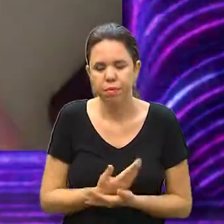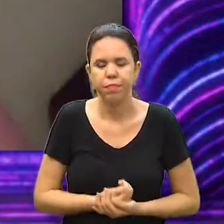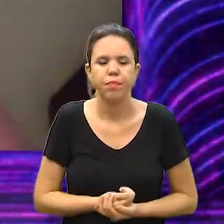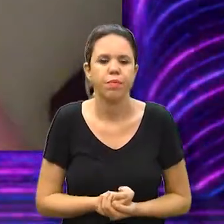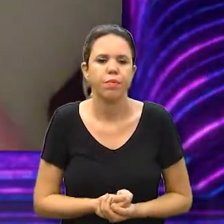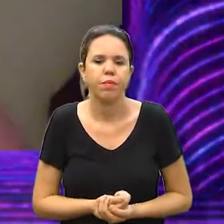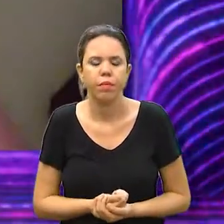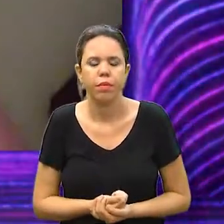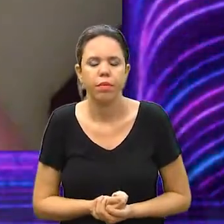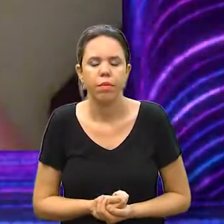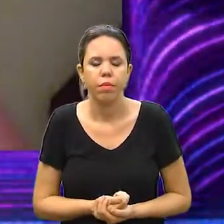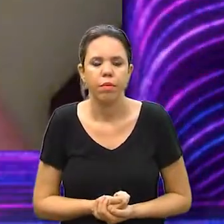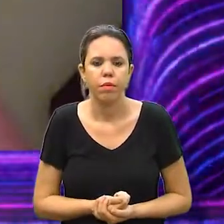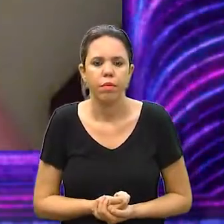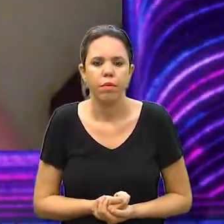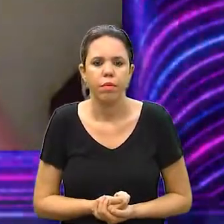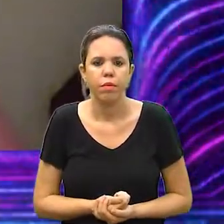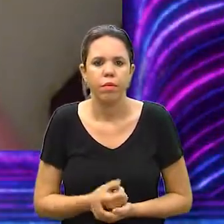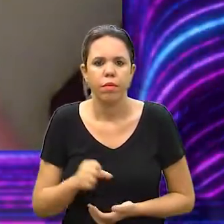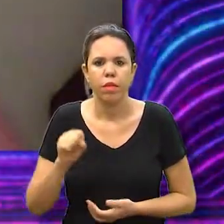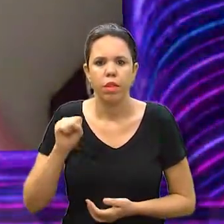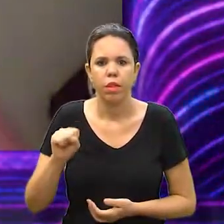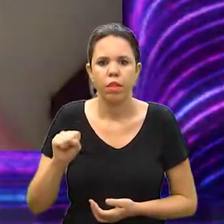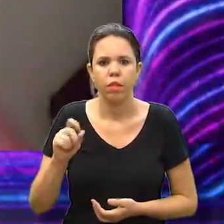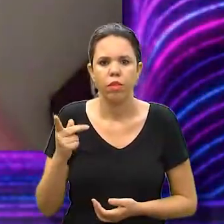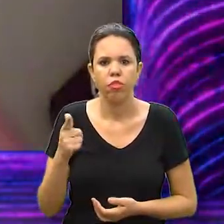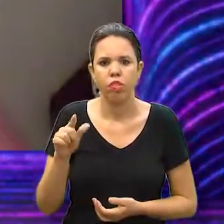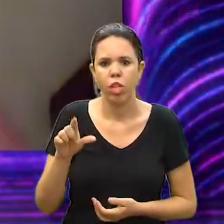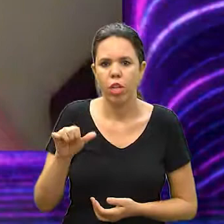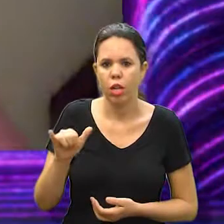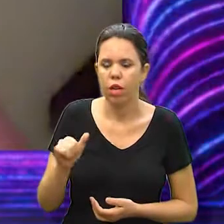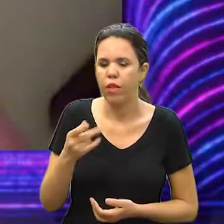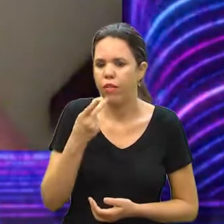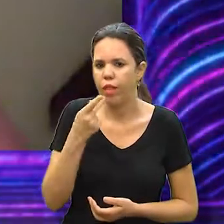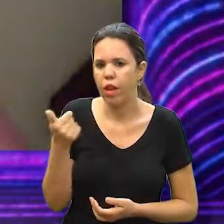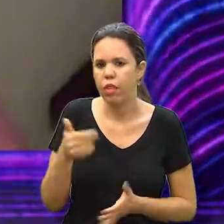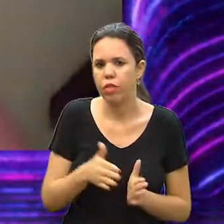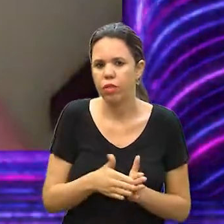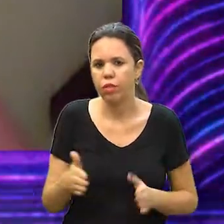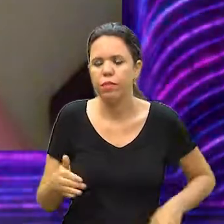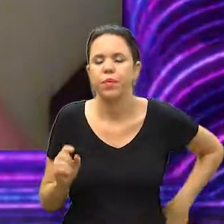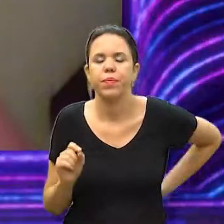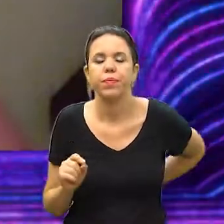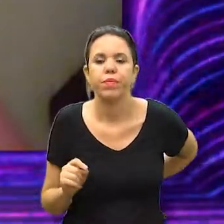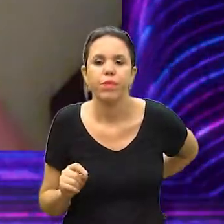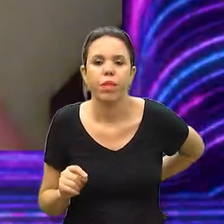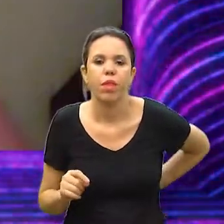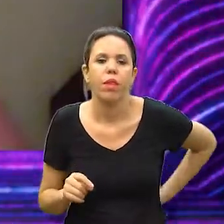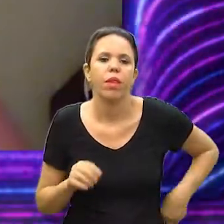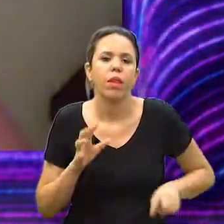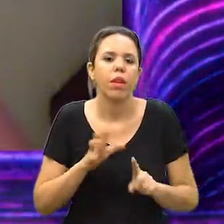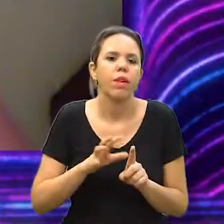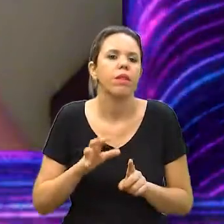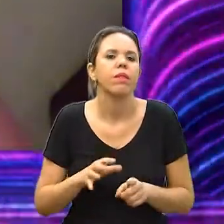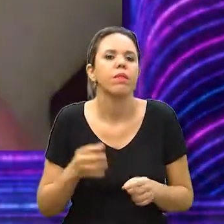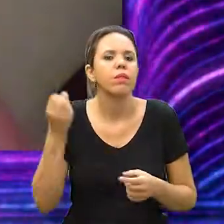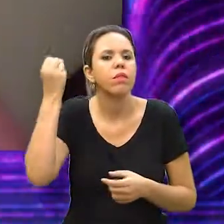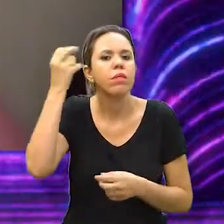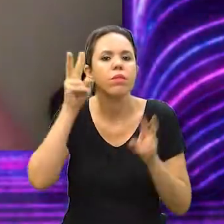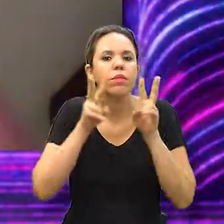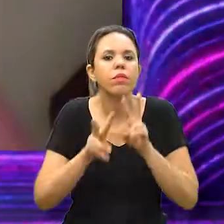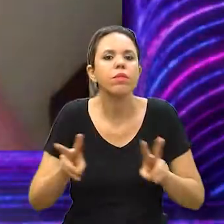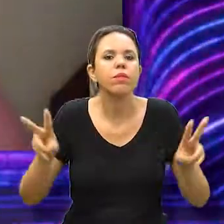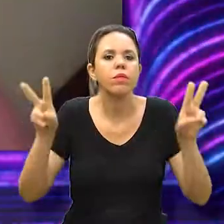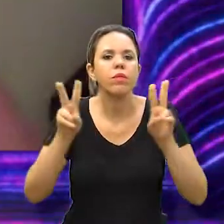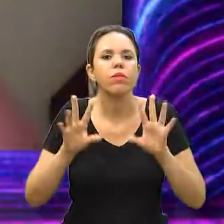do primeiro ponto. A Shirley, no segundo, ela traz a influência, por exemplo, do